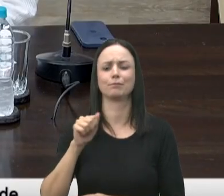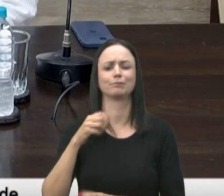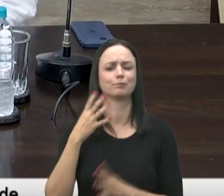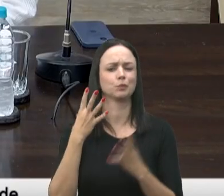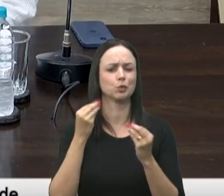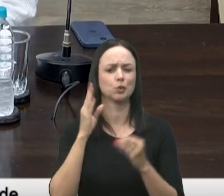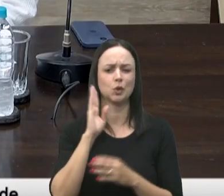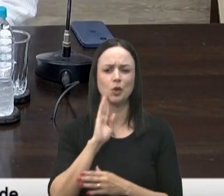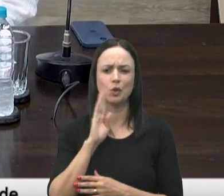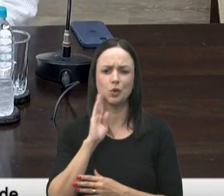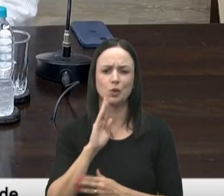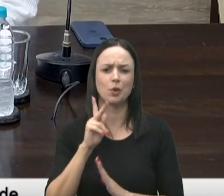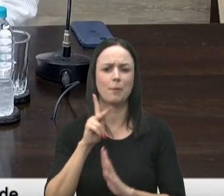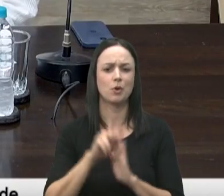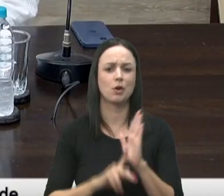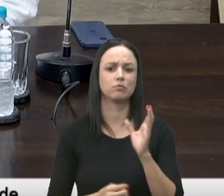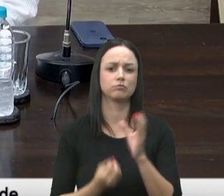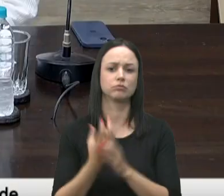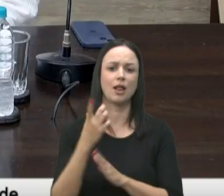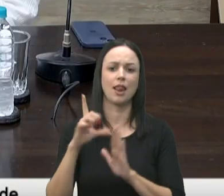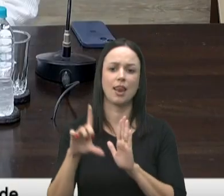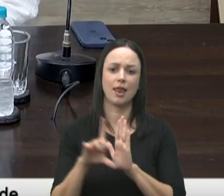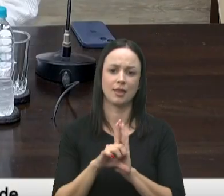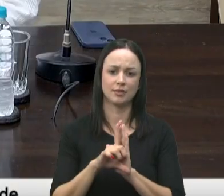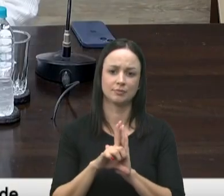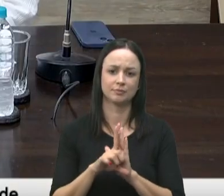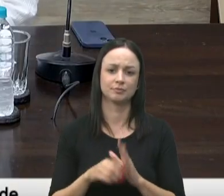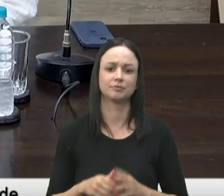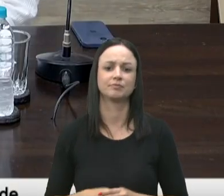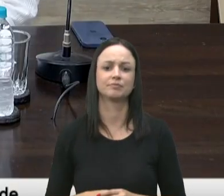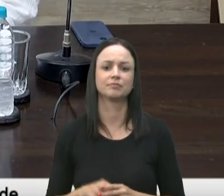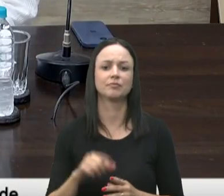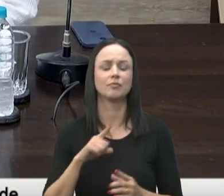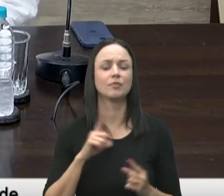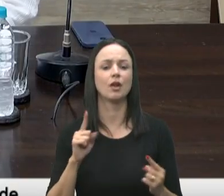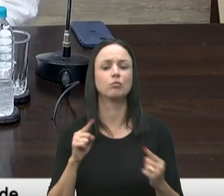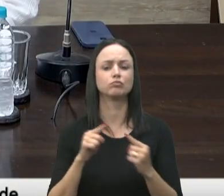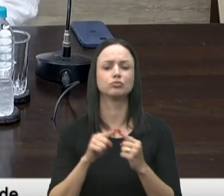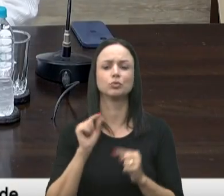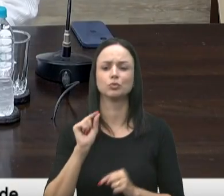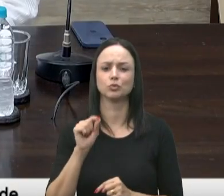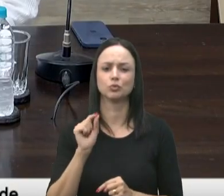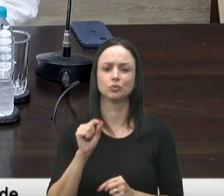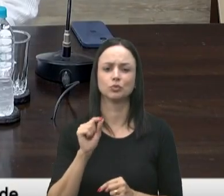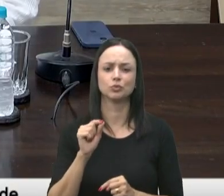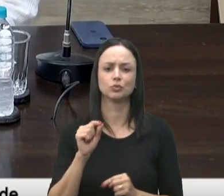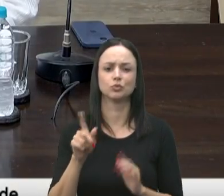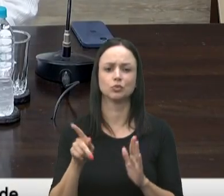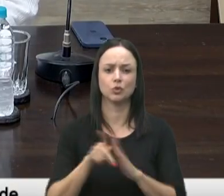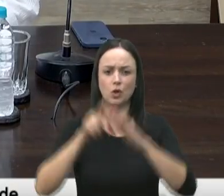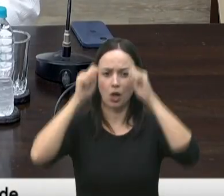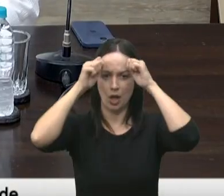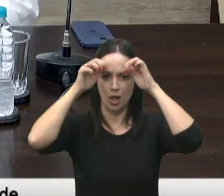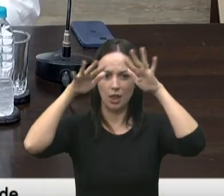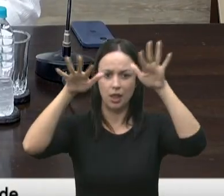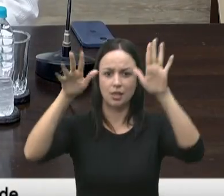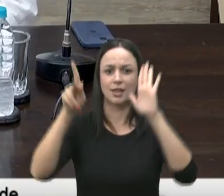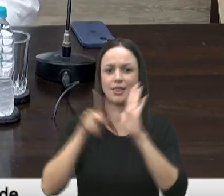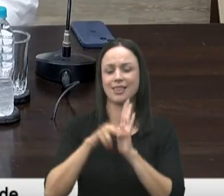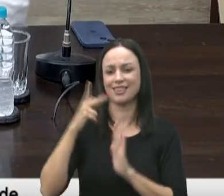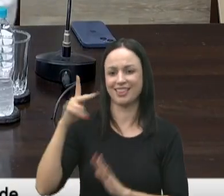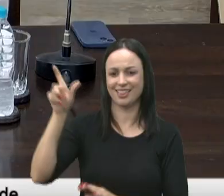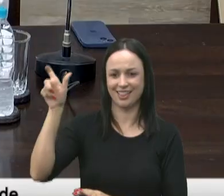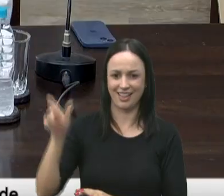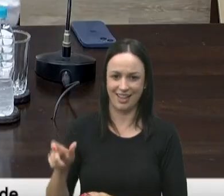um projeto que se tornou lei e está relacionado à causa autista, que é a causa dela, né,